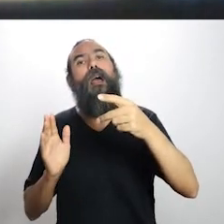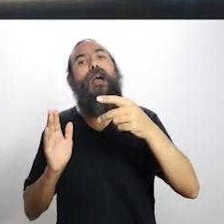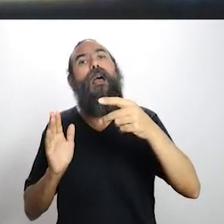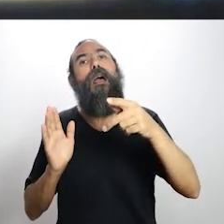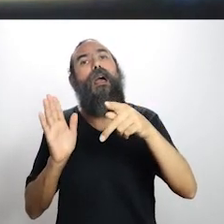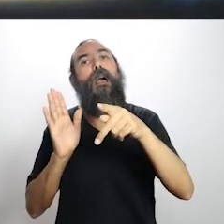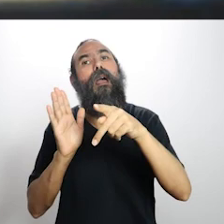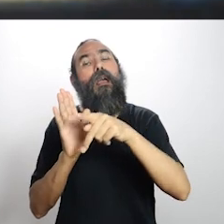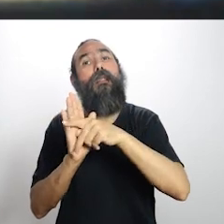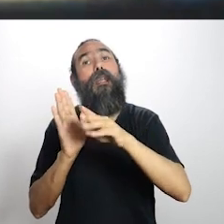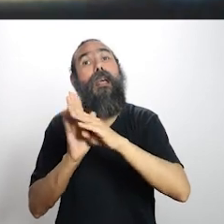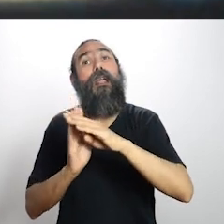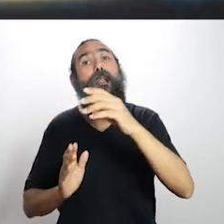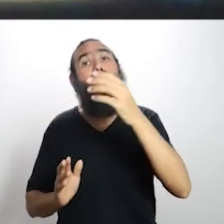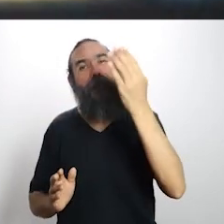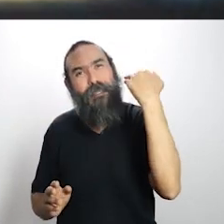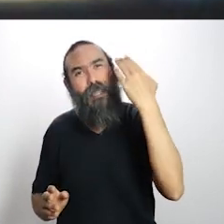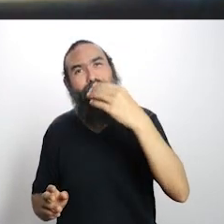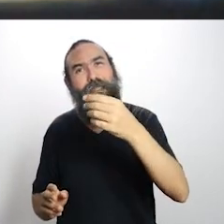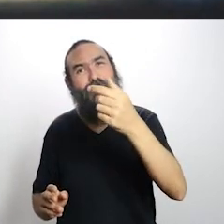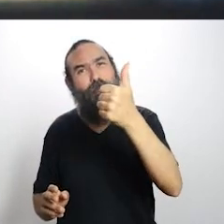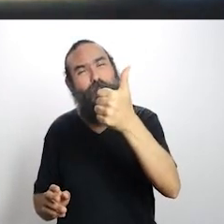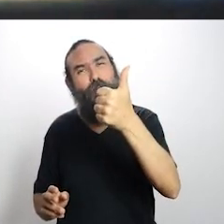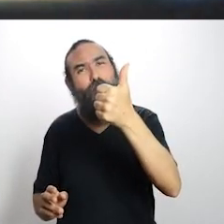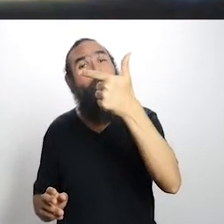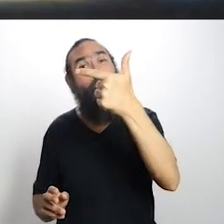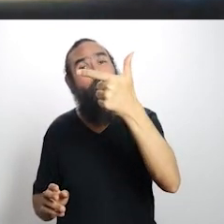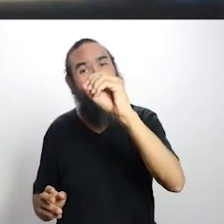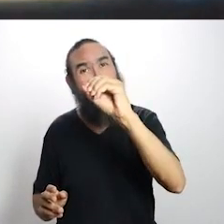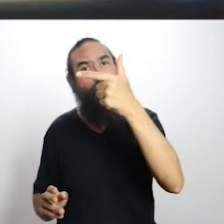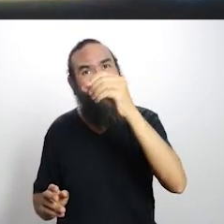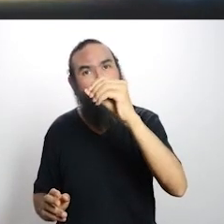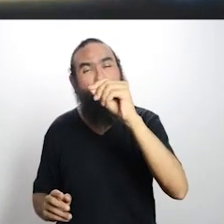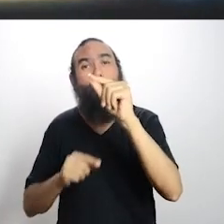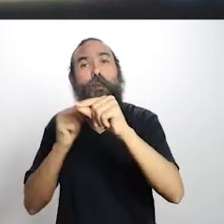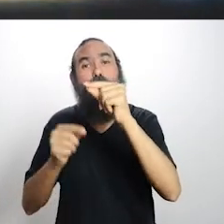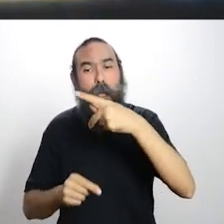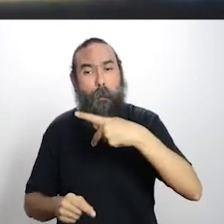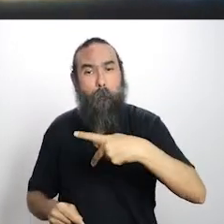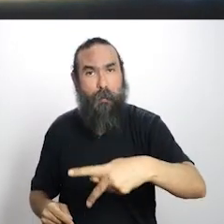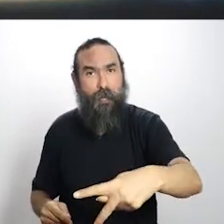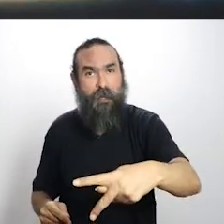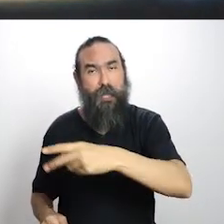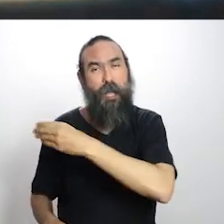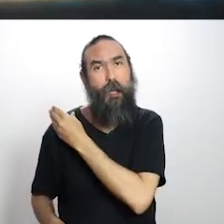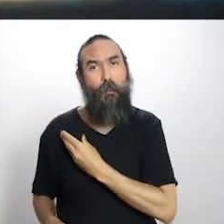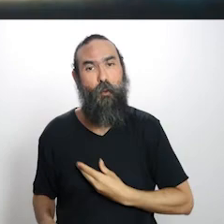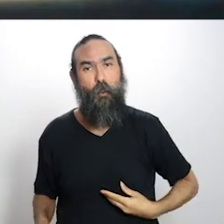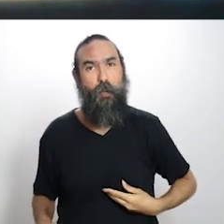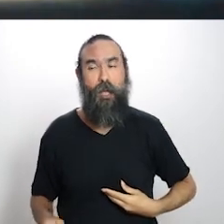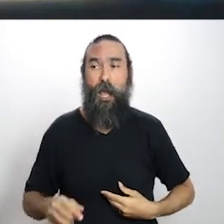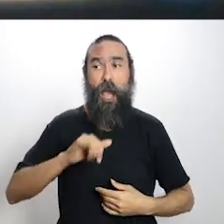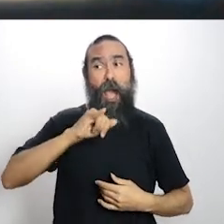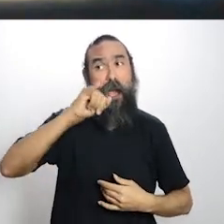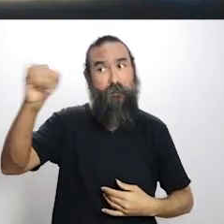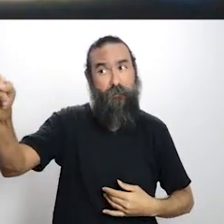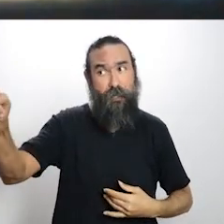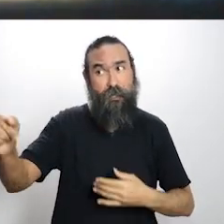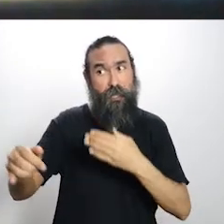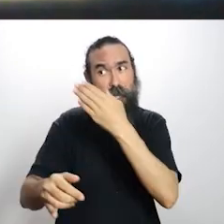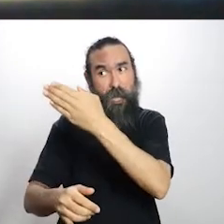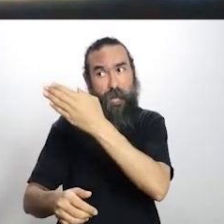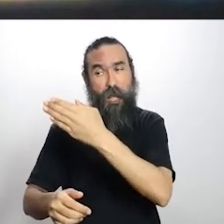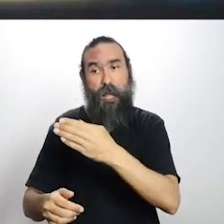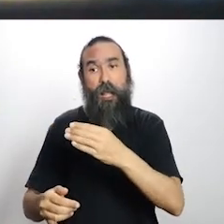que coloca que é quando o presidente da república avisa o Tesouro Nacional que deverá